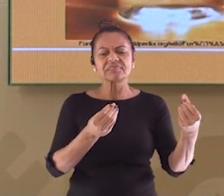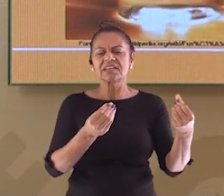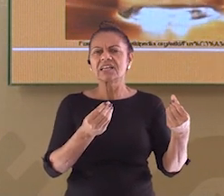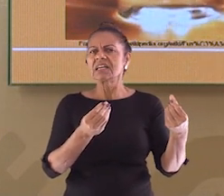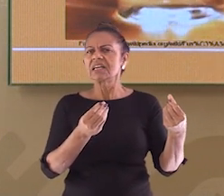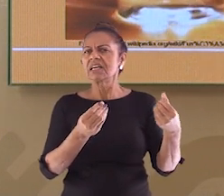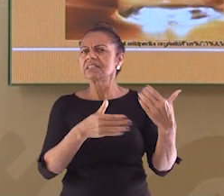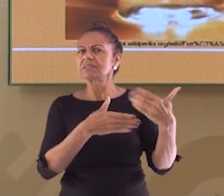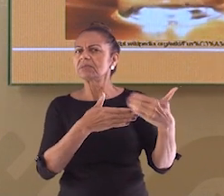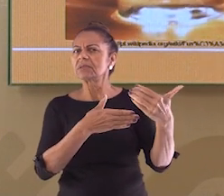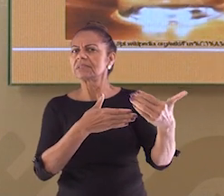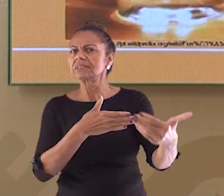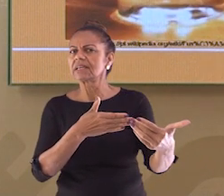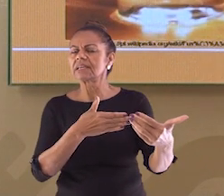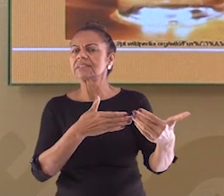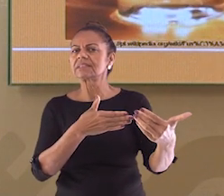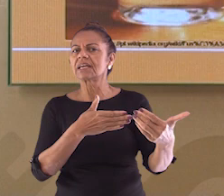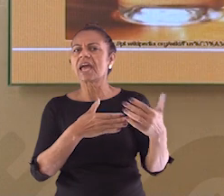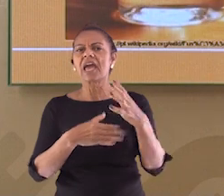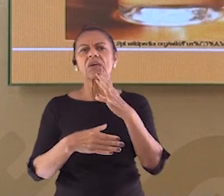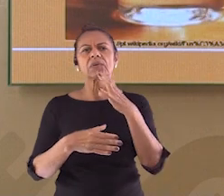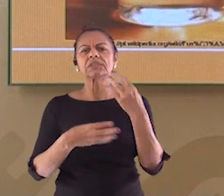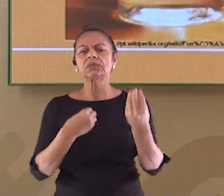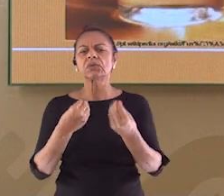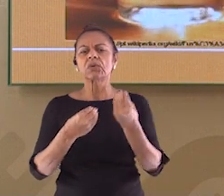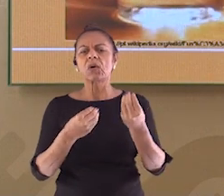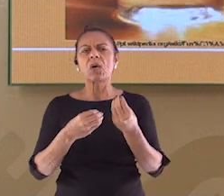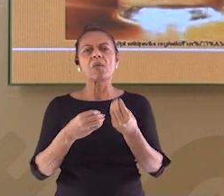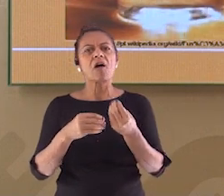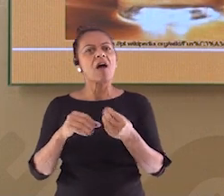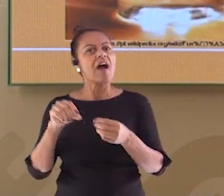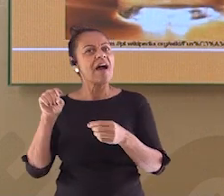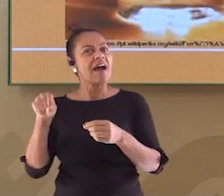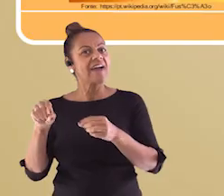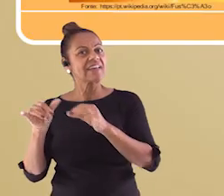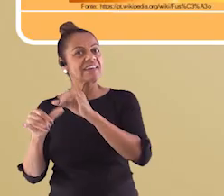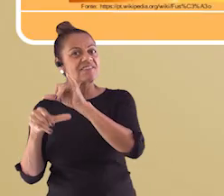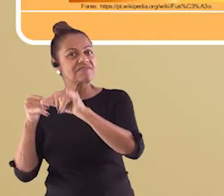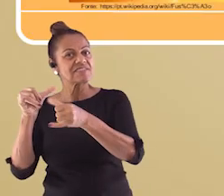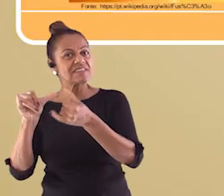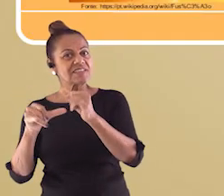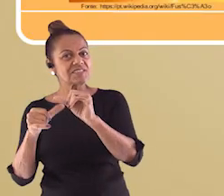fenômeno químico ou fenômeno físico? Eu vou te dar 15 segundos.